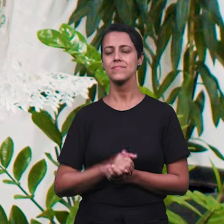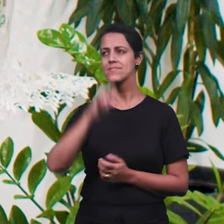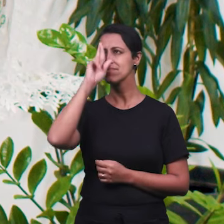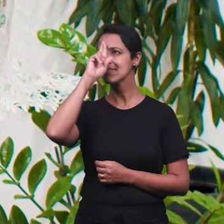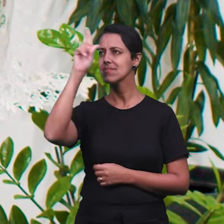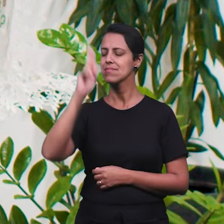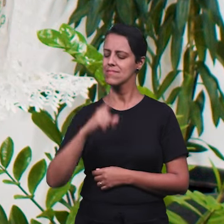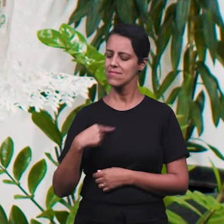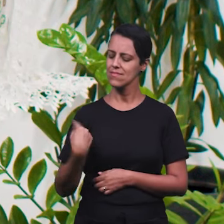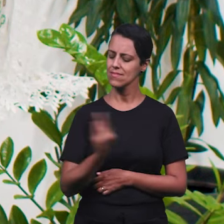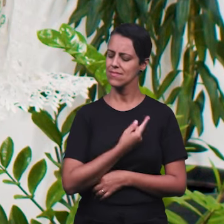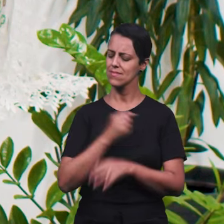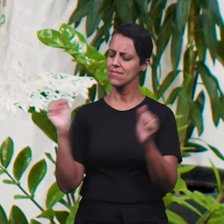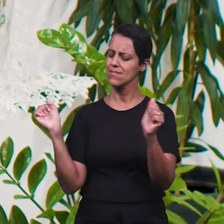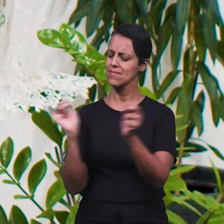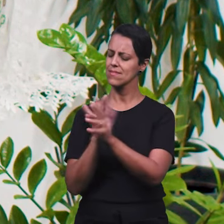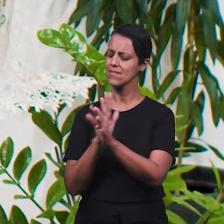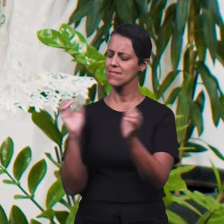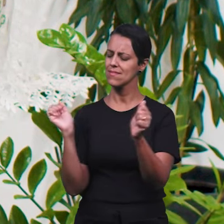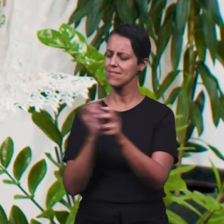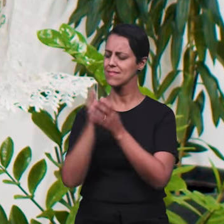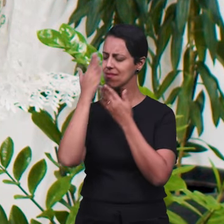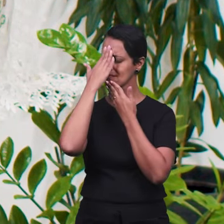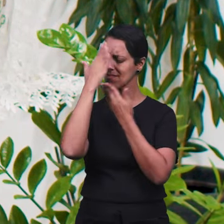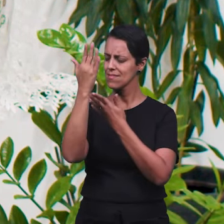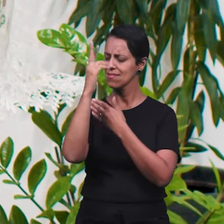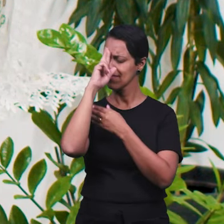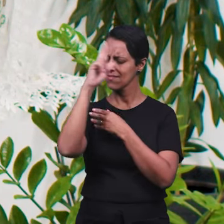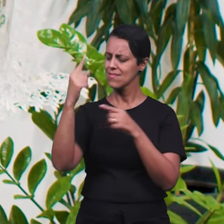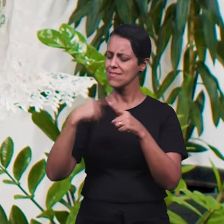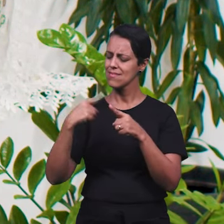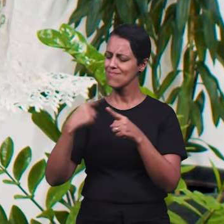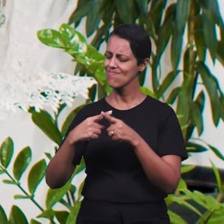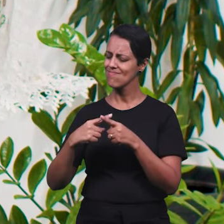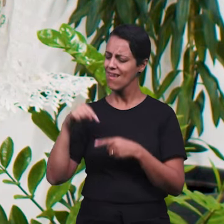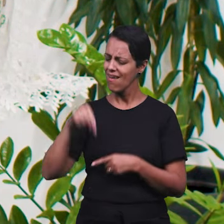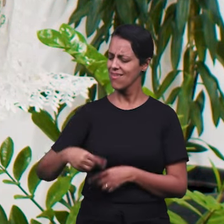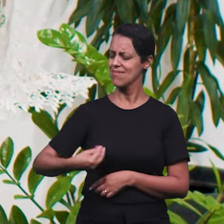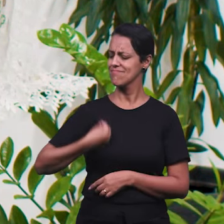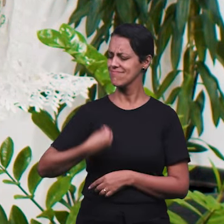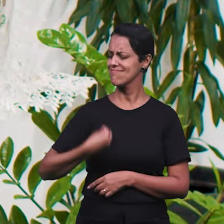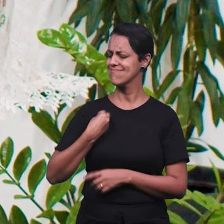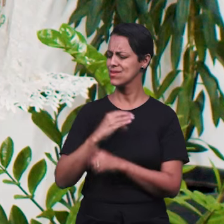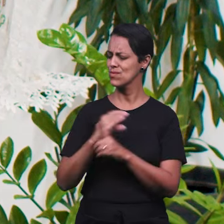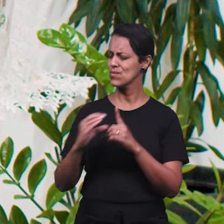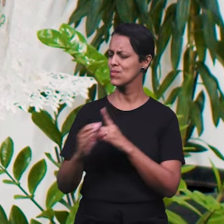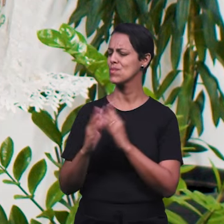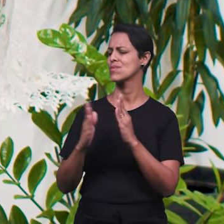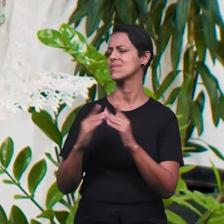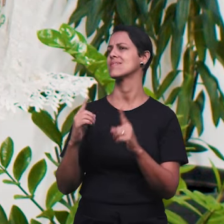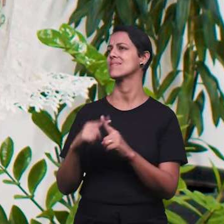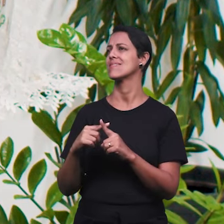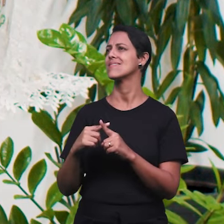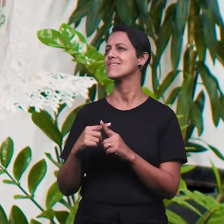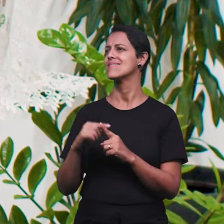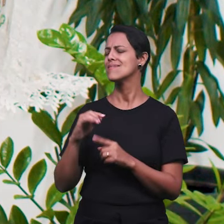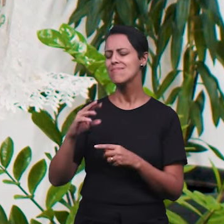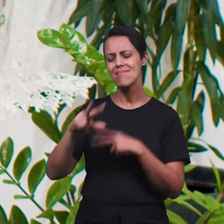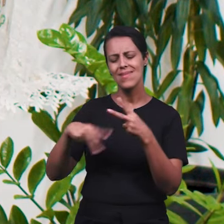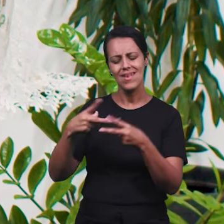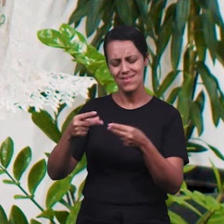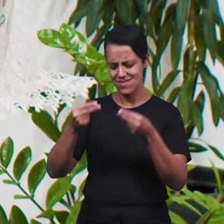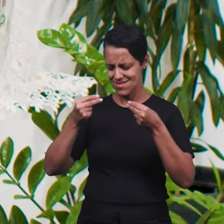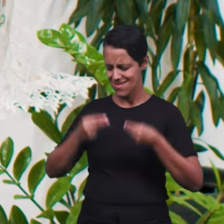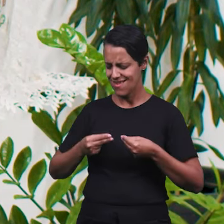senhor nós te glorificamos nós te bendizemos Senhor por essa oportunidade estarmos na tua casa por essa oportunidade Senhor por esse